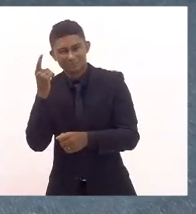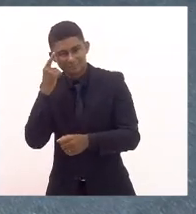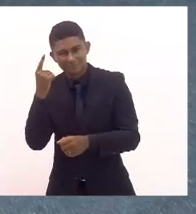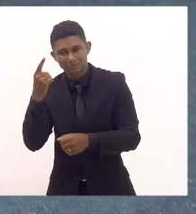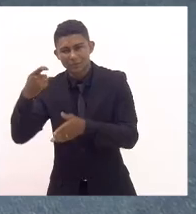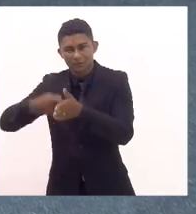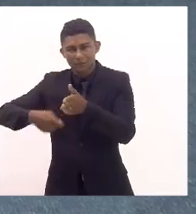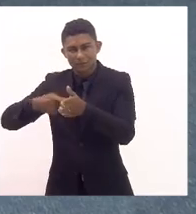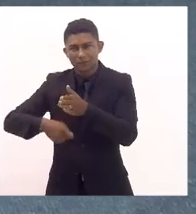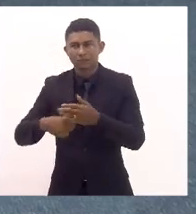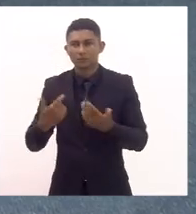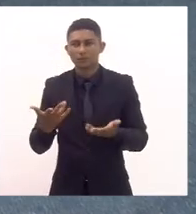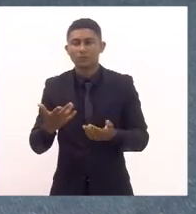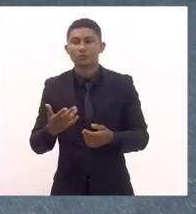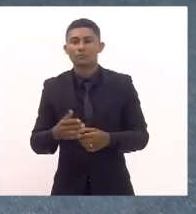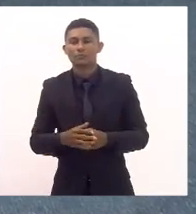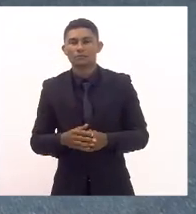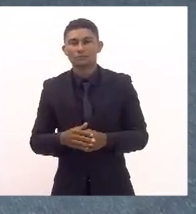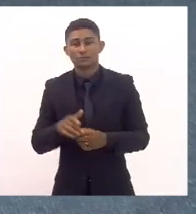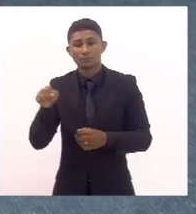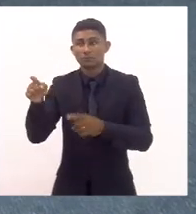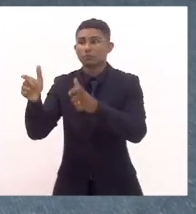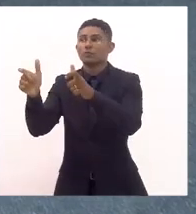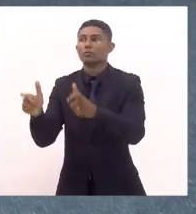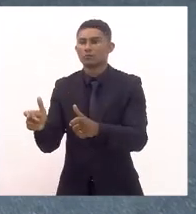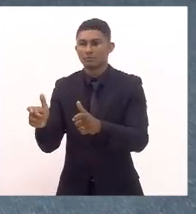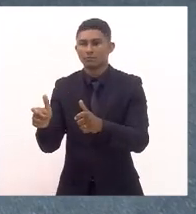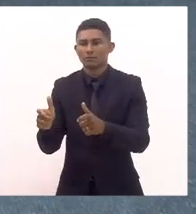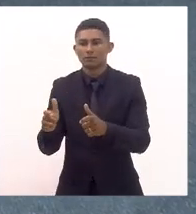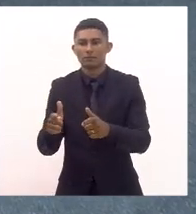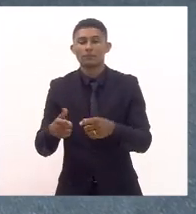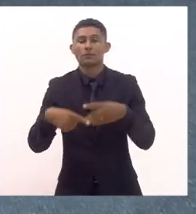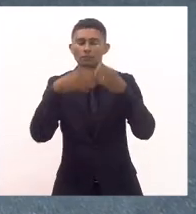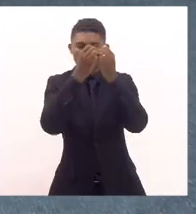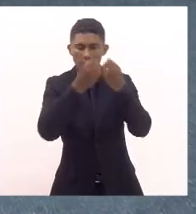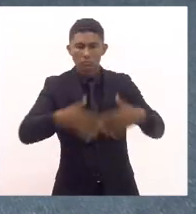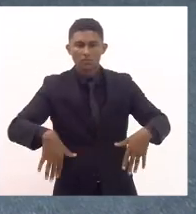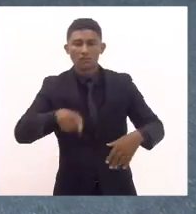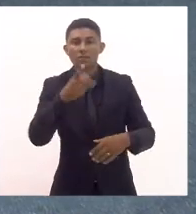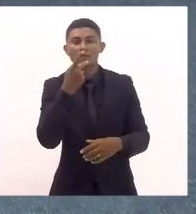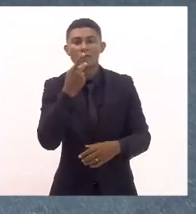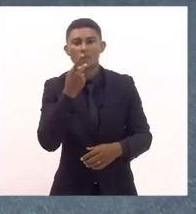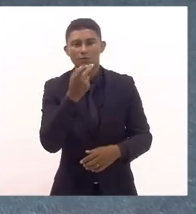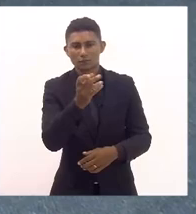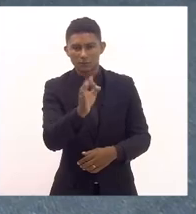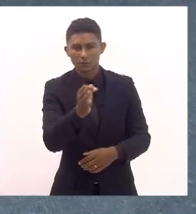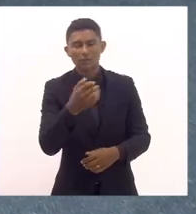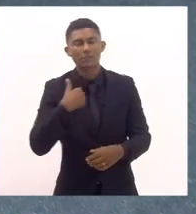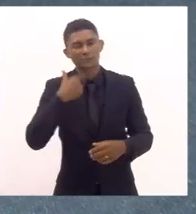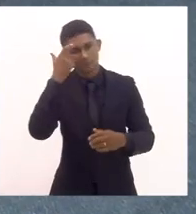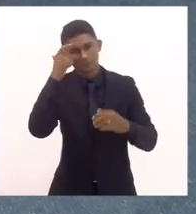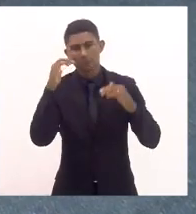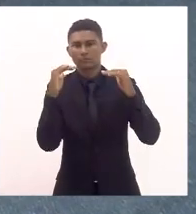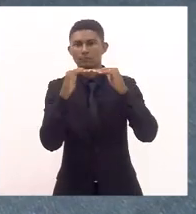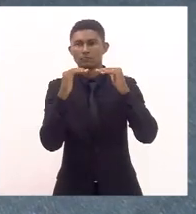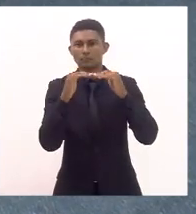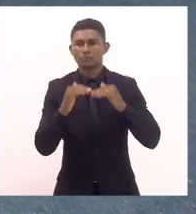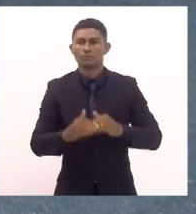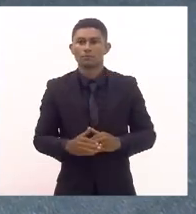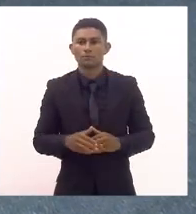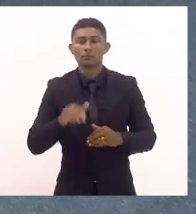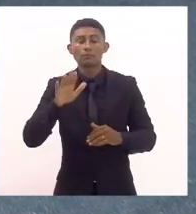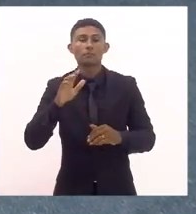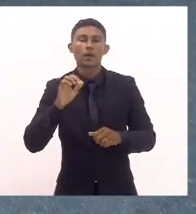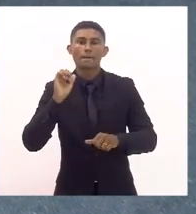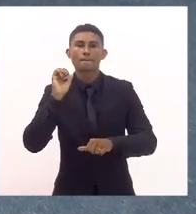nesse caso do destino e não na origem que nos prejudica é o contrato você ser essa foto de modo geral com eu concordo mas da mudança